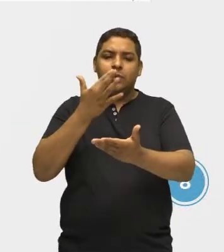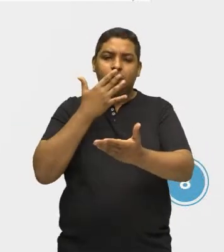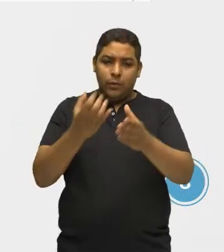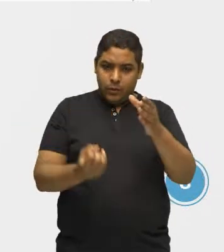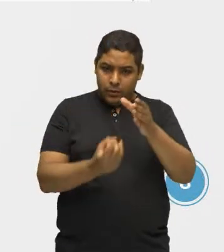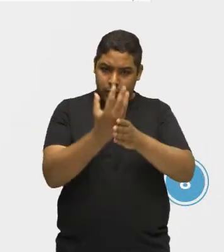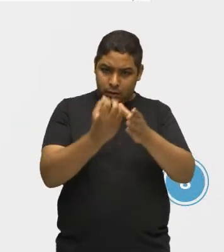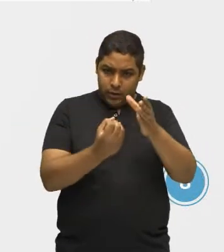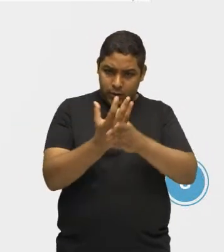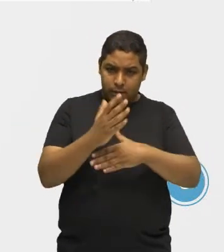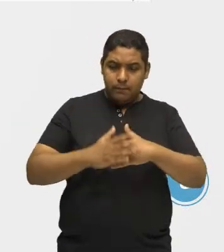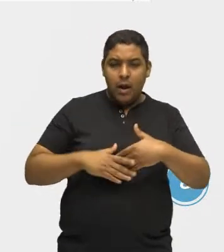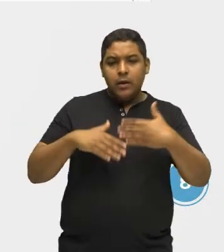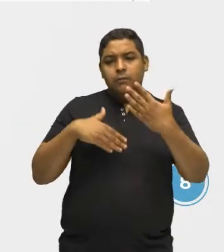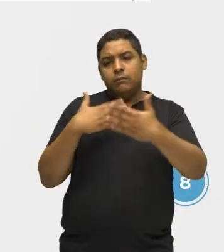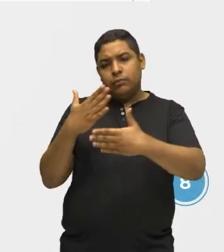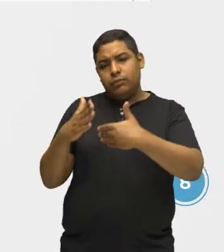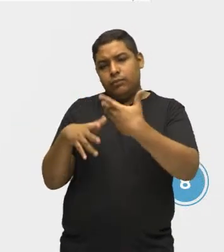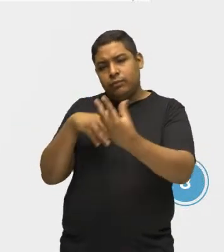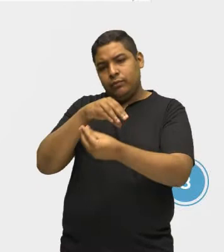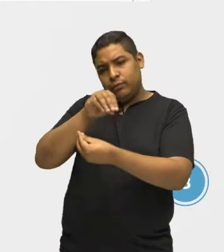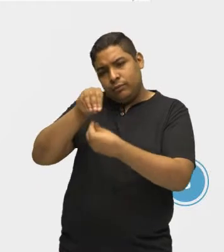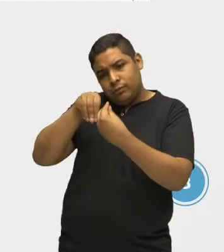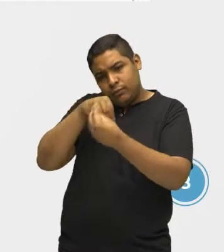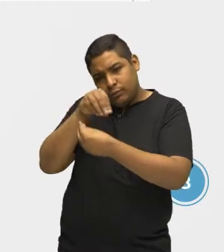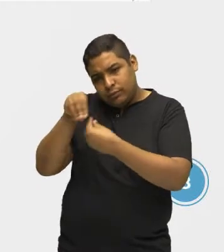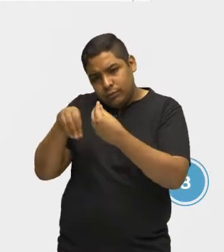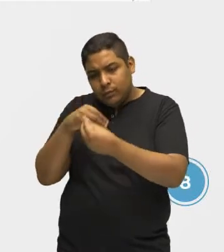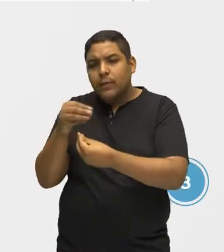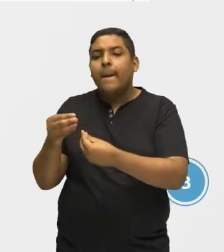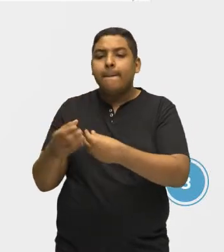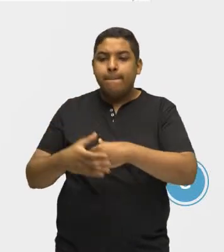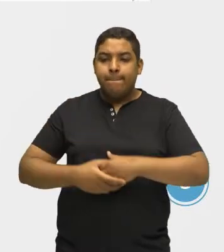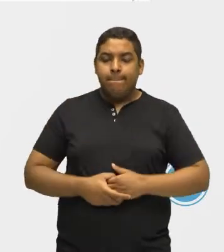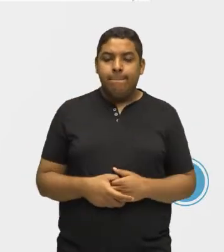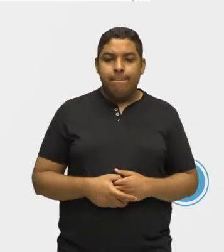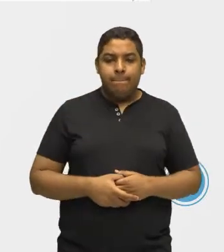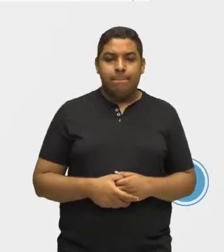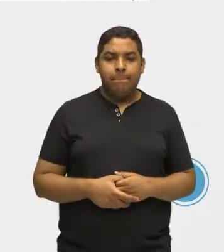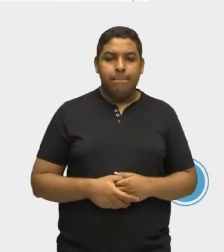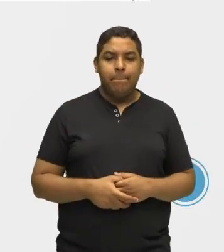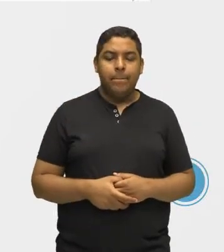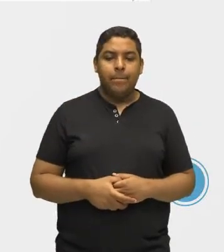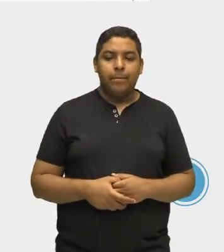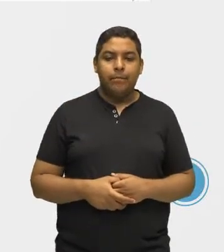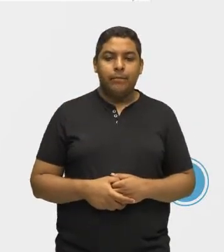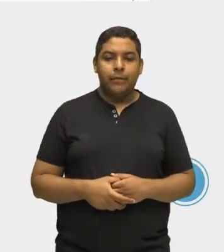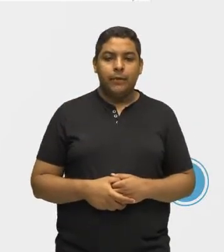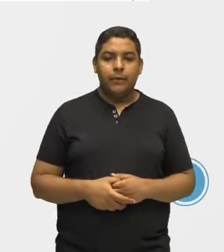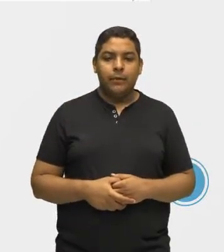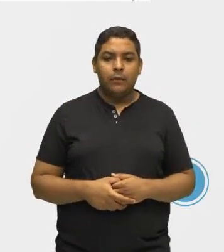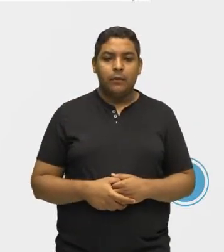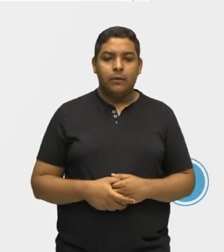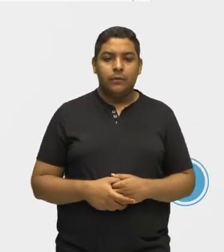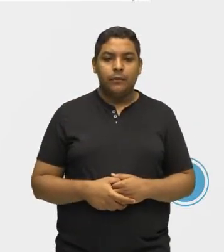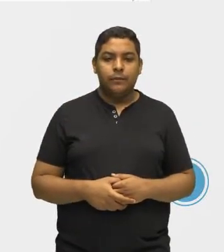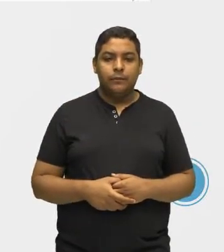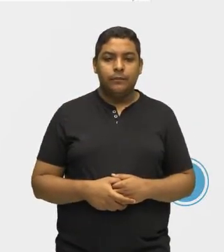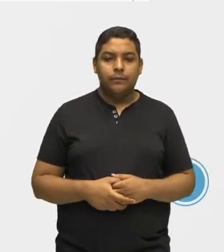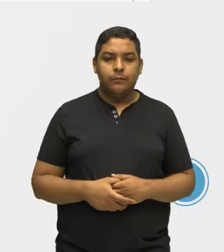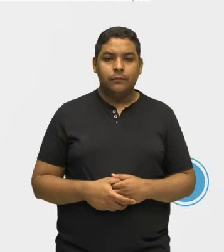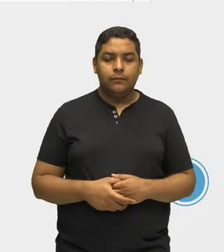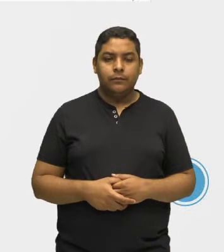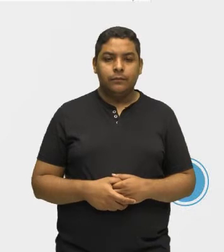mais mistura houver em sua composição, menos saturada será essa cor. E ao contrário, quanto